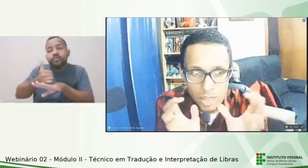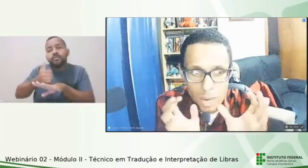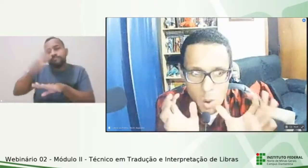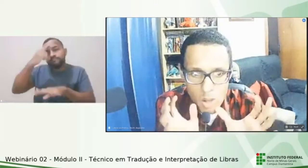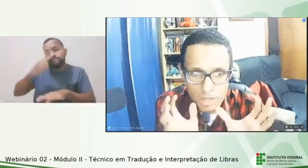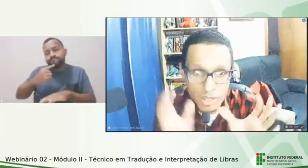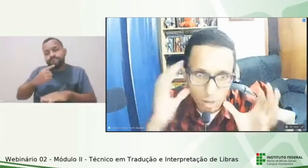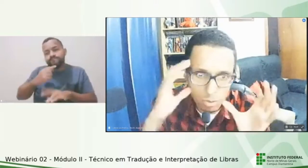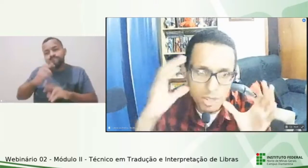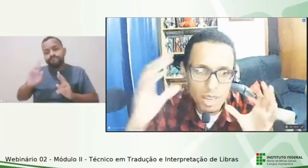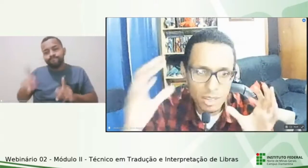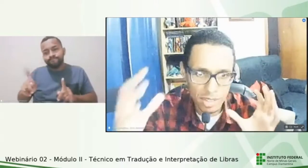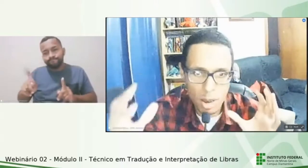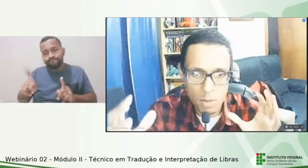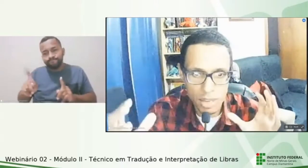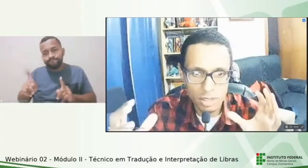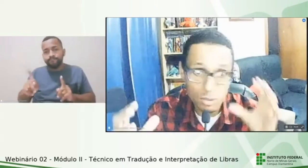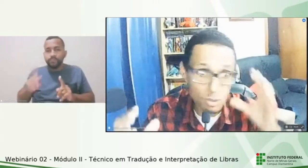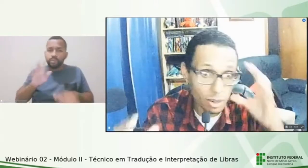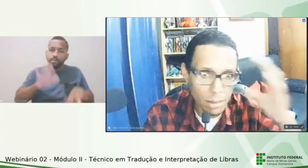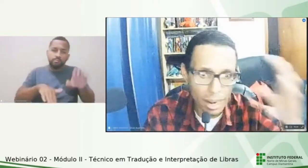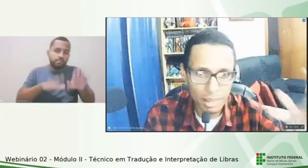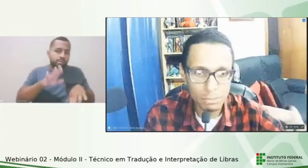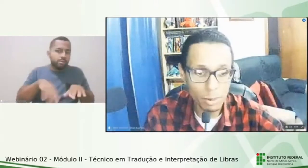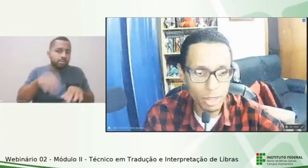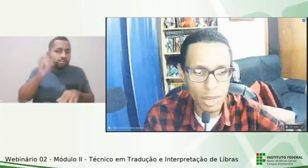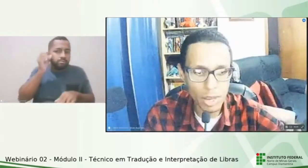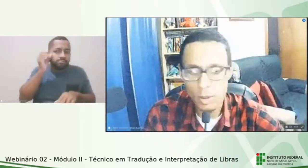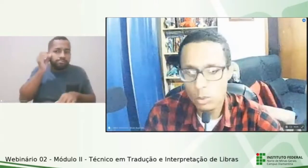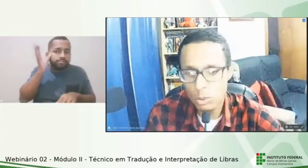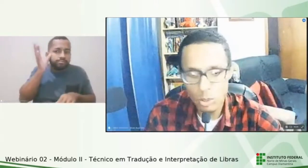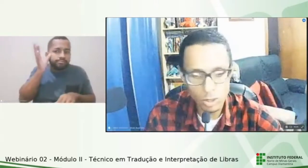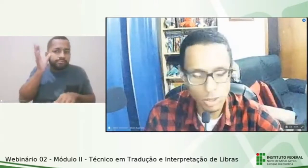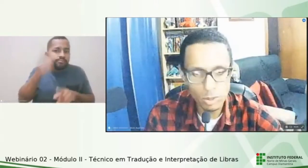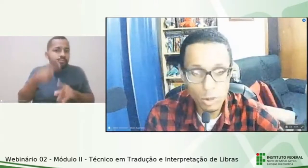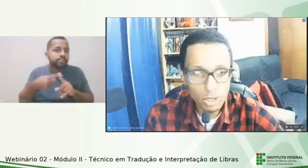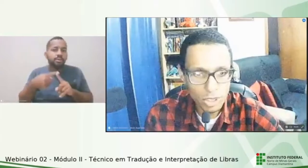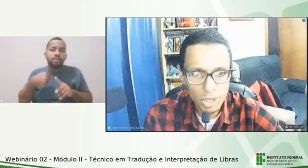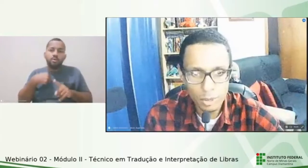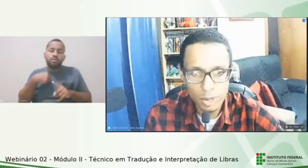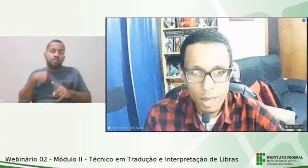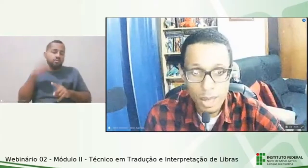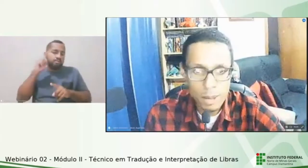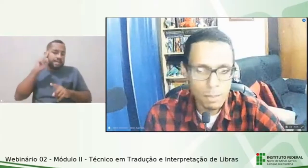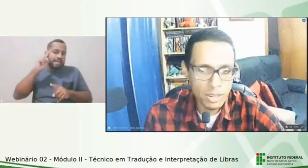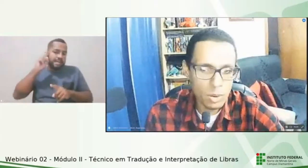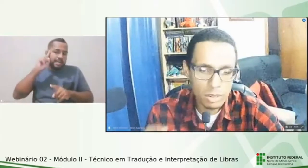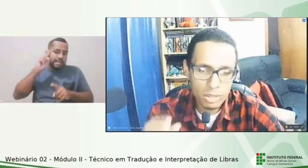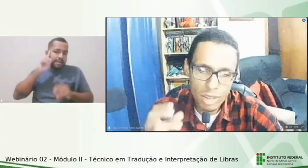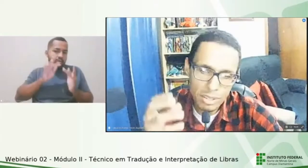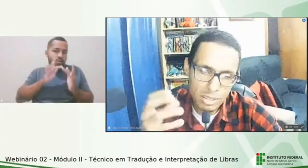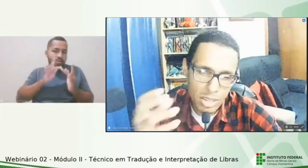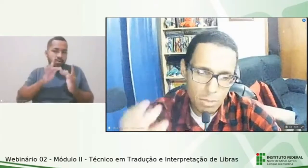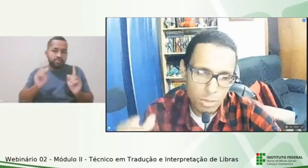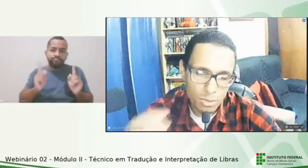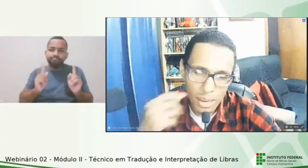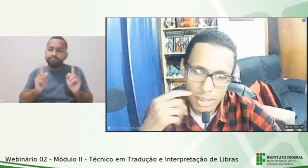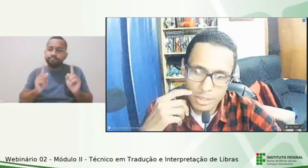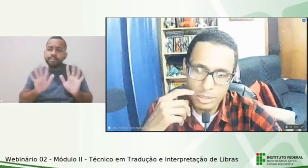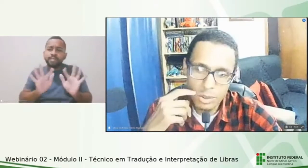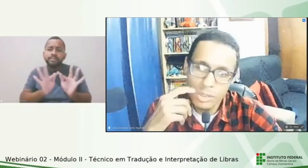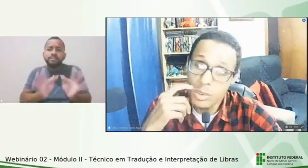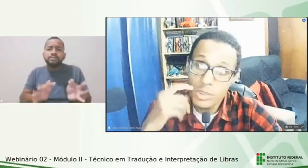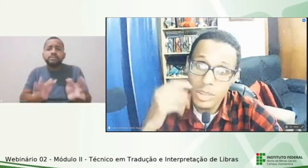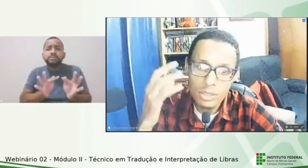Então tem coisas que eu vou esquecer realmente. Eu não vou lembrar porque não é no meu uso do cotidiano. Mas agora, sinais simples, eu falar